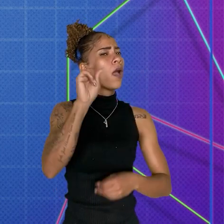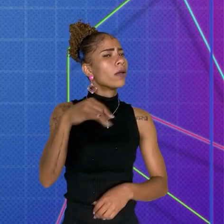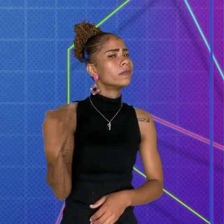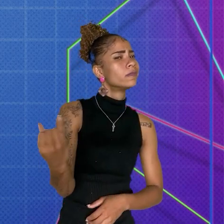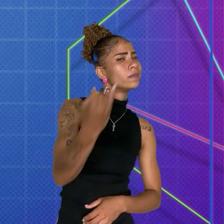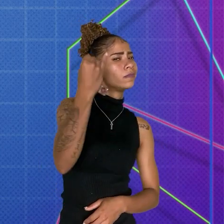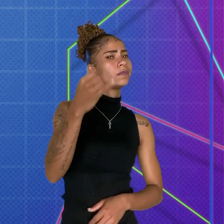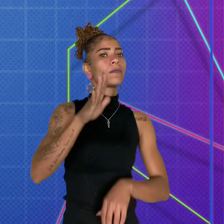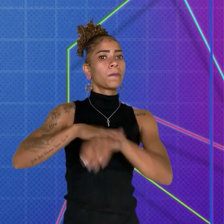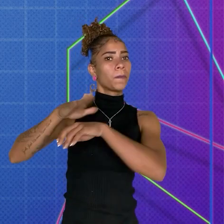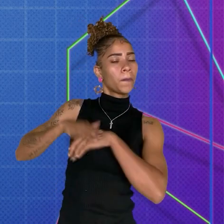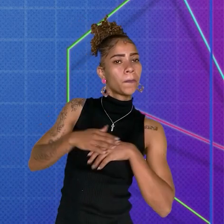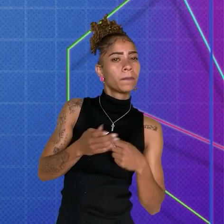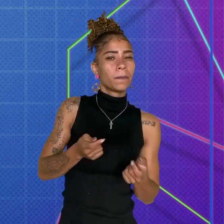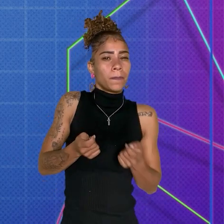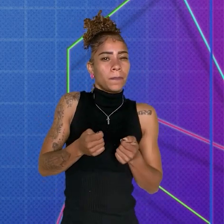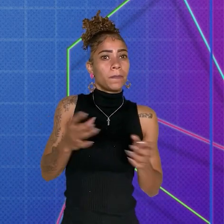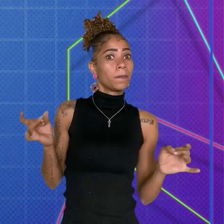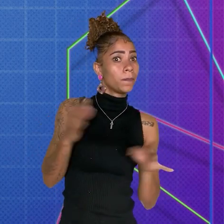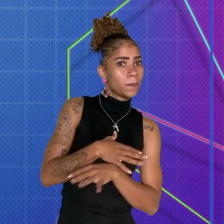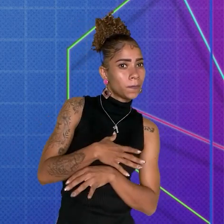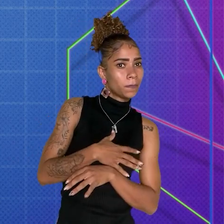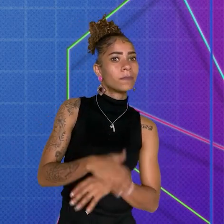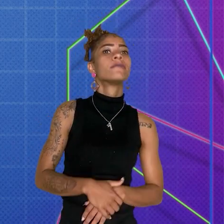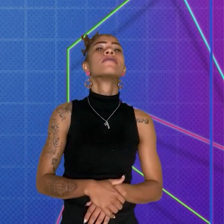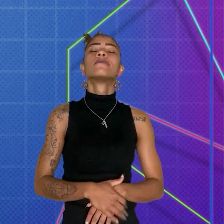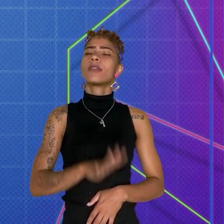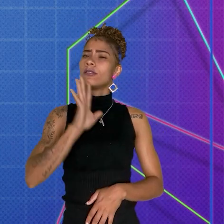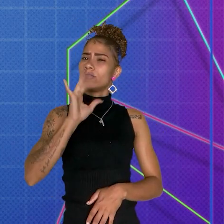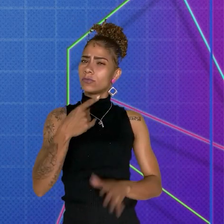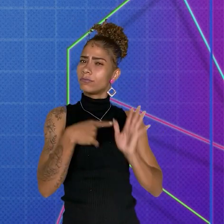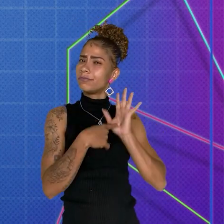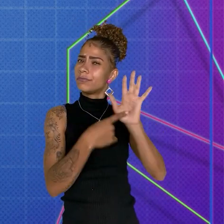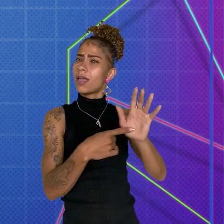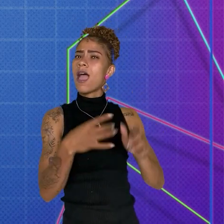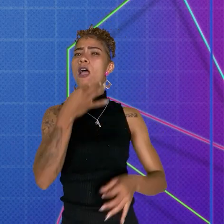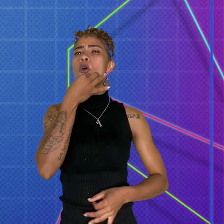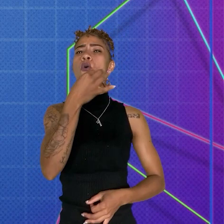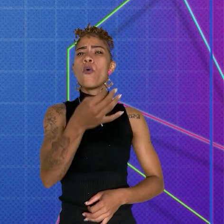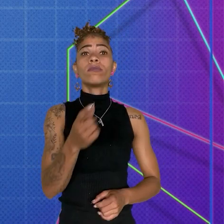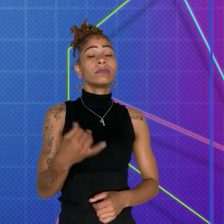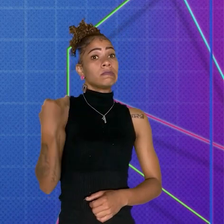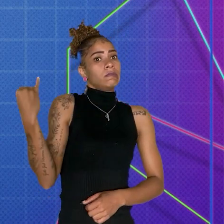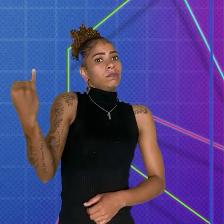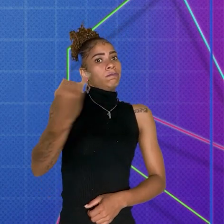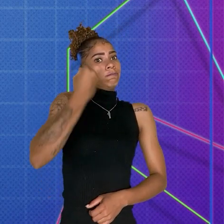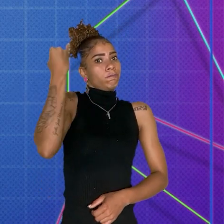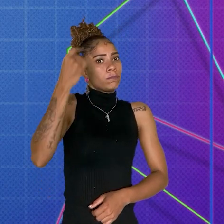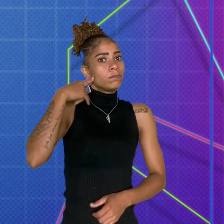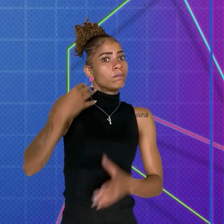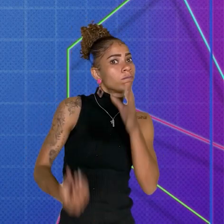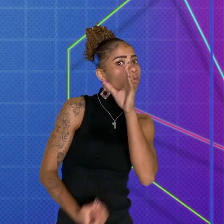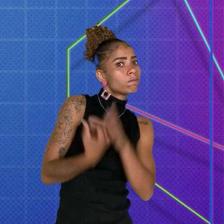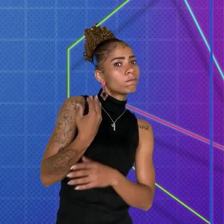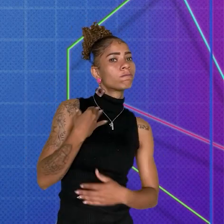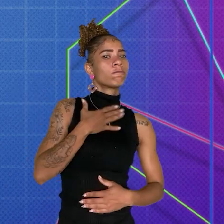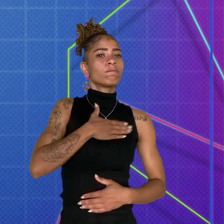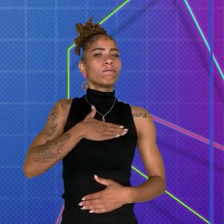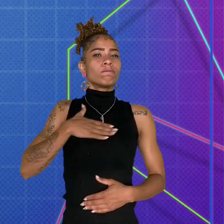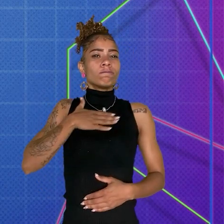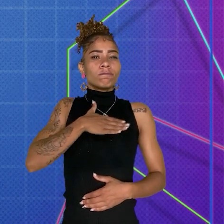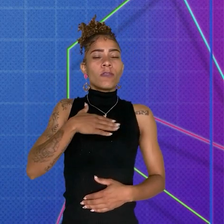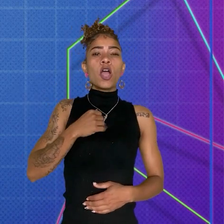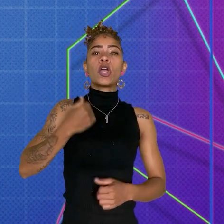é importante para a imersão do game. Estão preparados? Como já citamos, o som é um componente fundamental para criar a